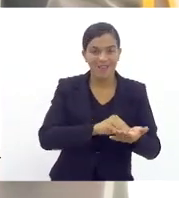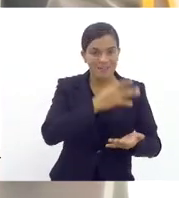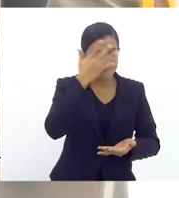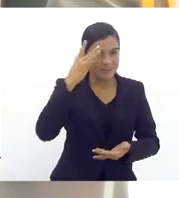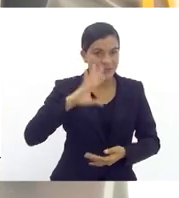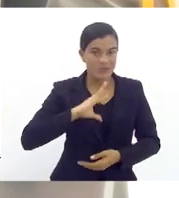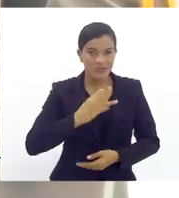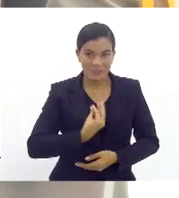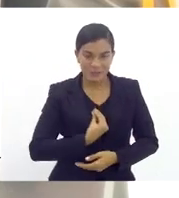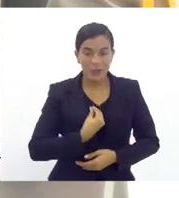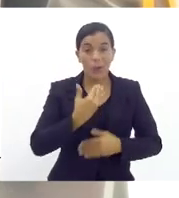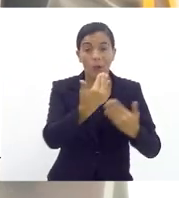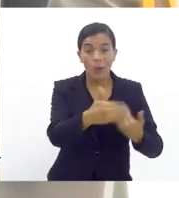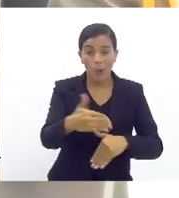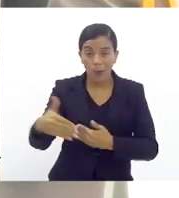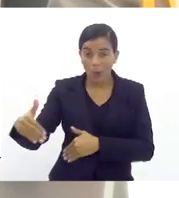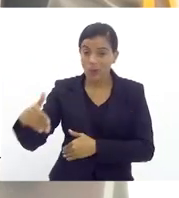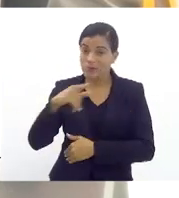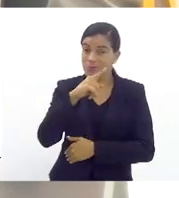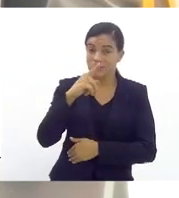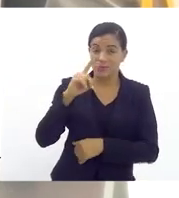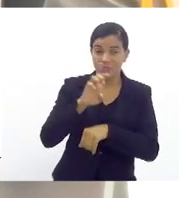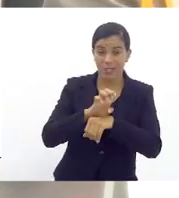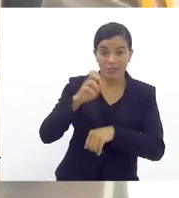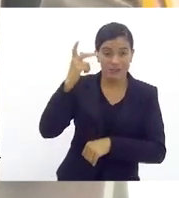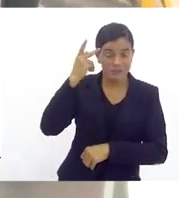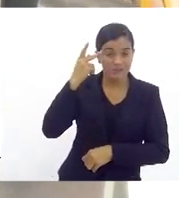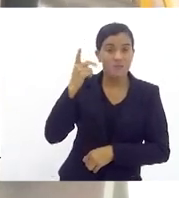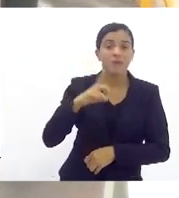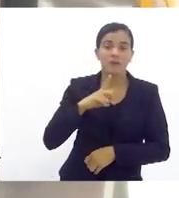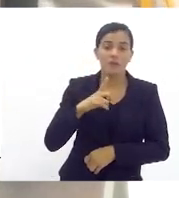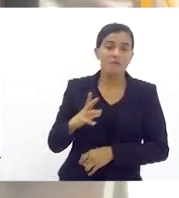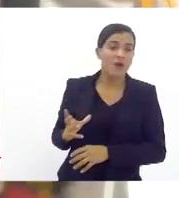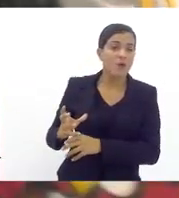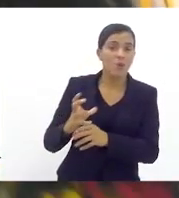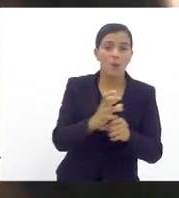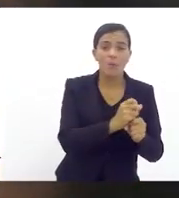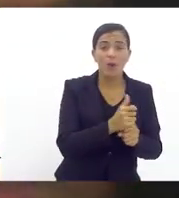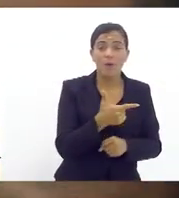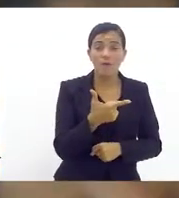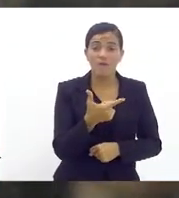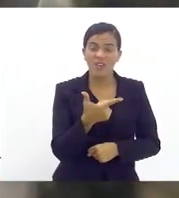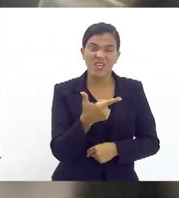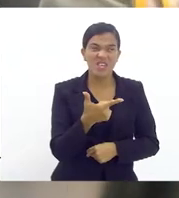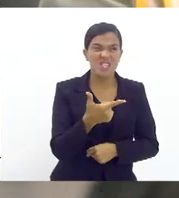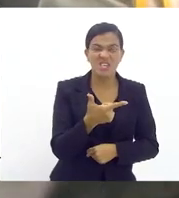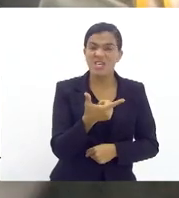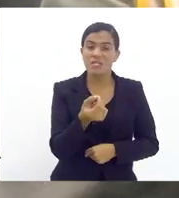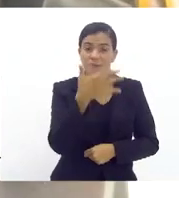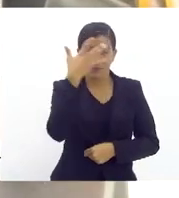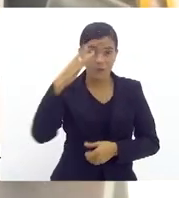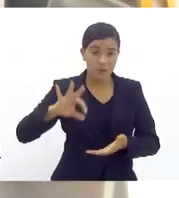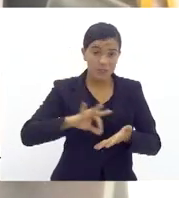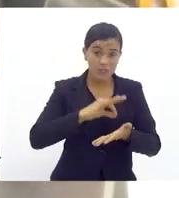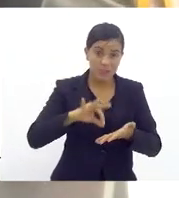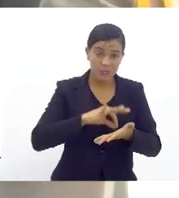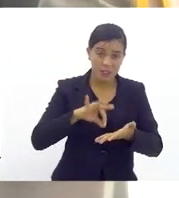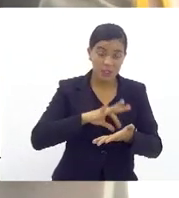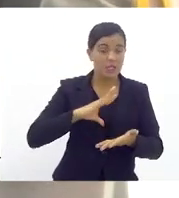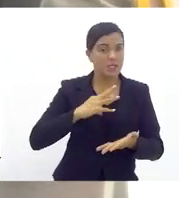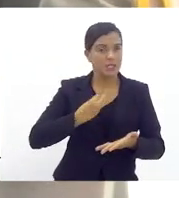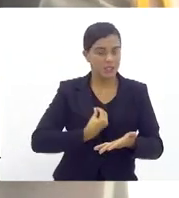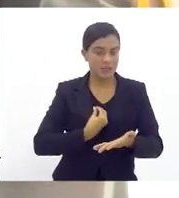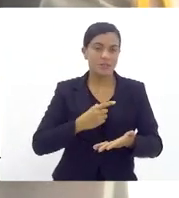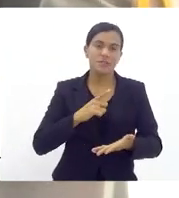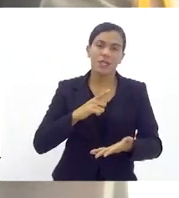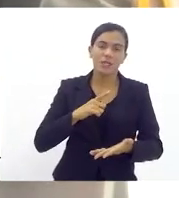trans. No concurso de São Paulo, tiveram apenas 20 inscritos. E aí também temos